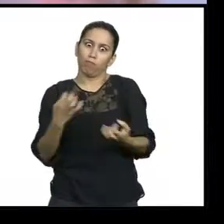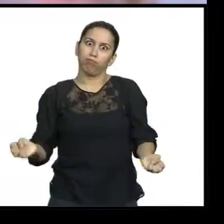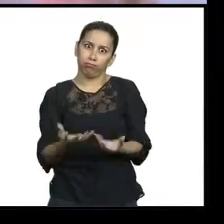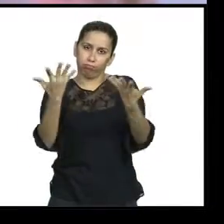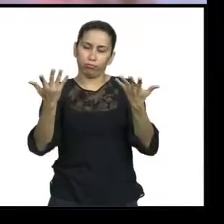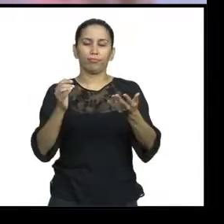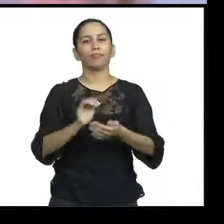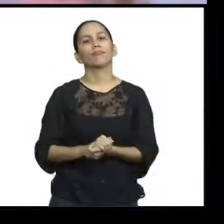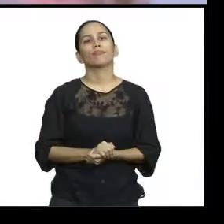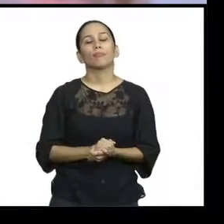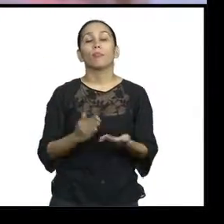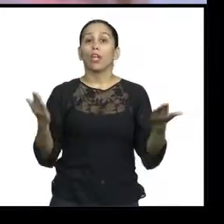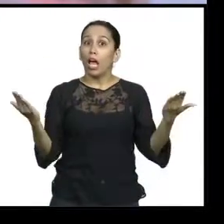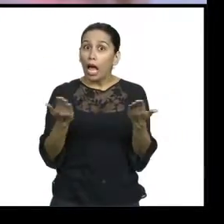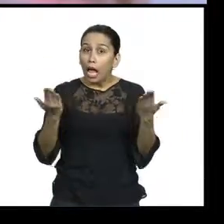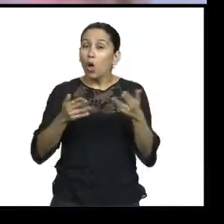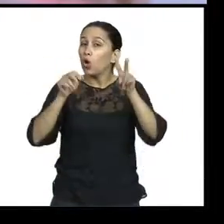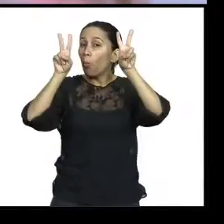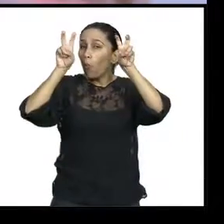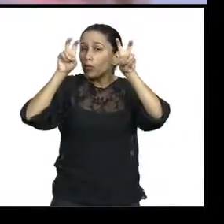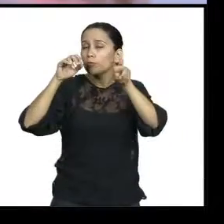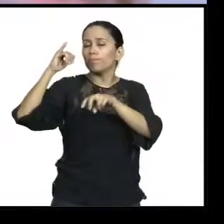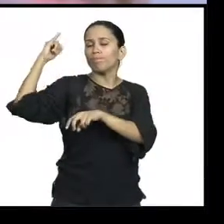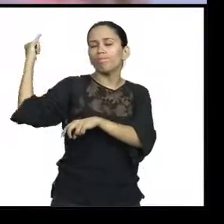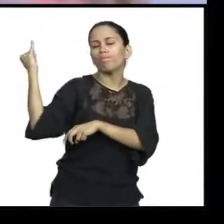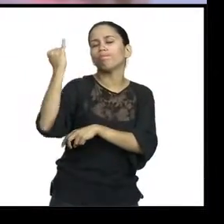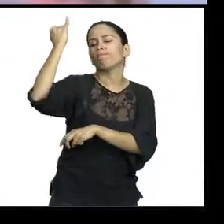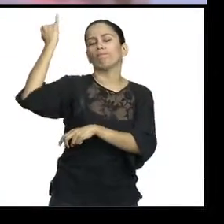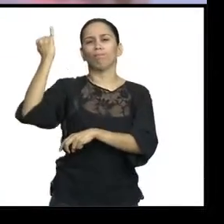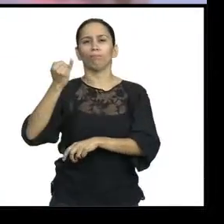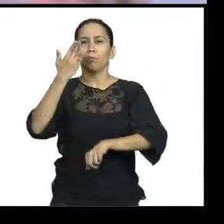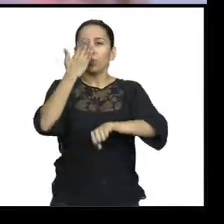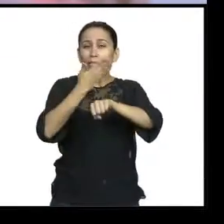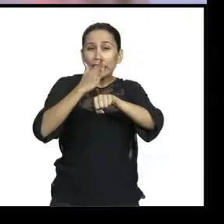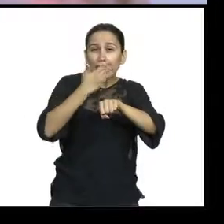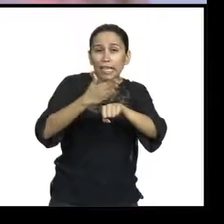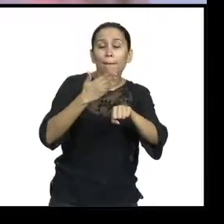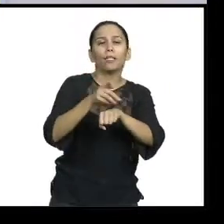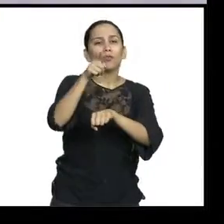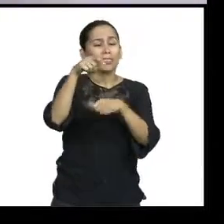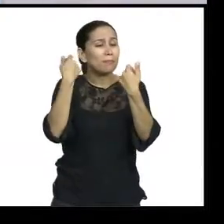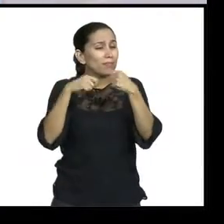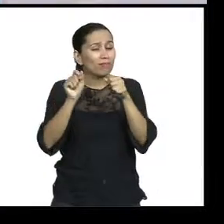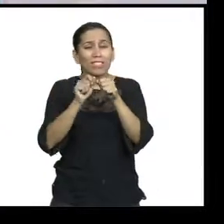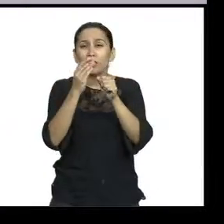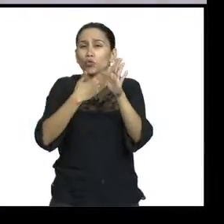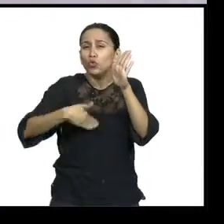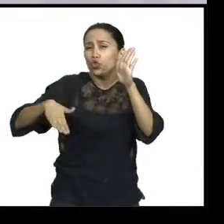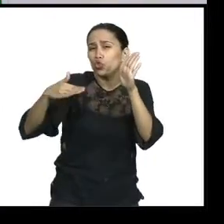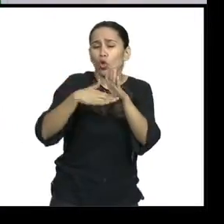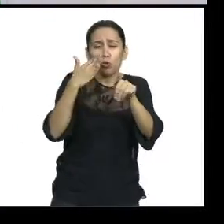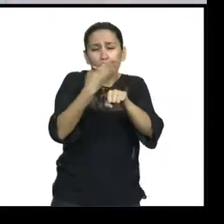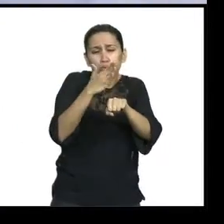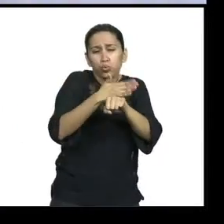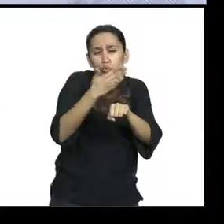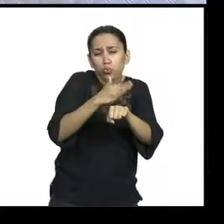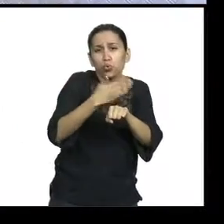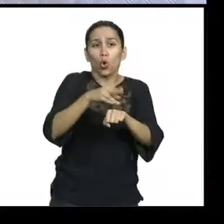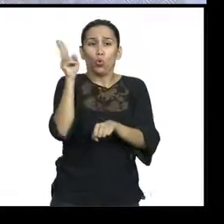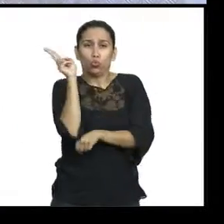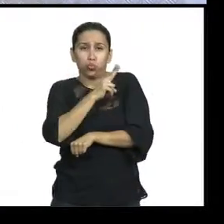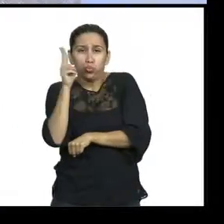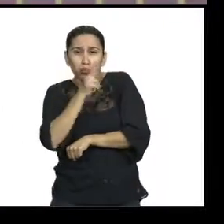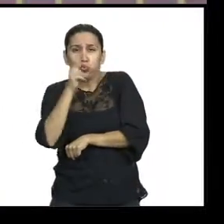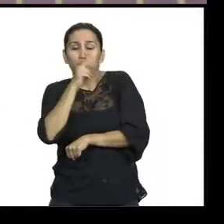Agora, um assunto mais que importante, os treinamentos. Você deve participar de todos eles, inclusive os de emergência e evacuação da